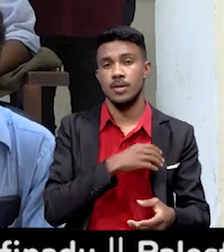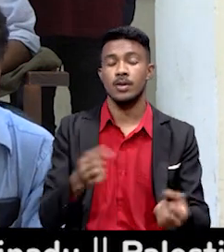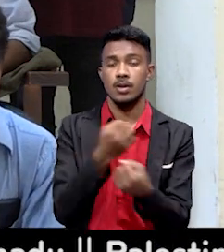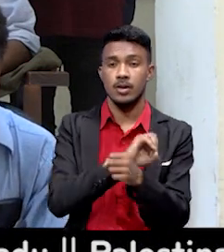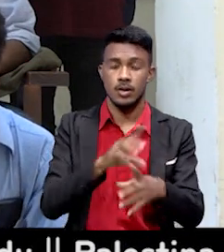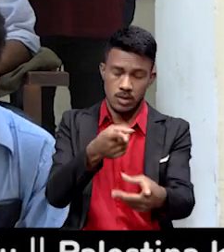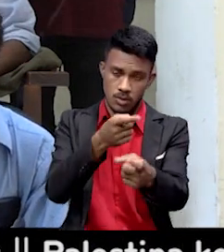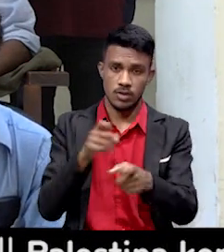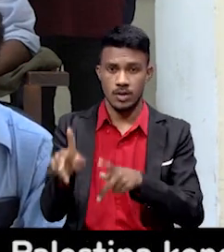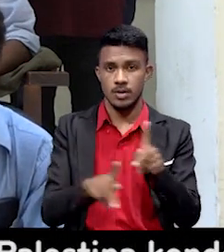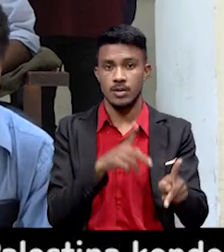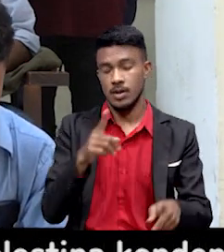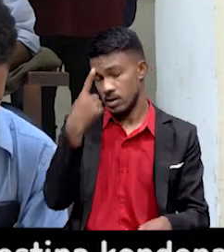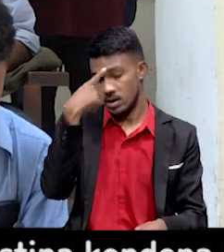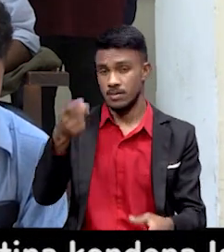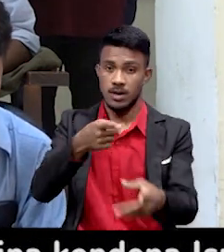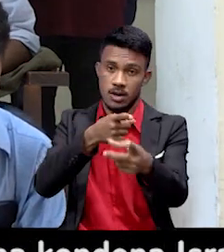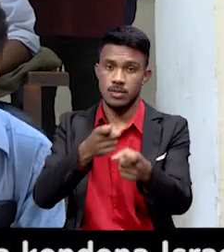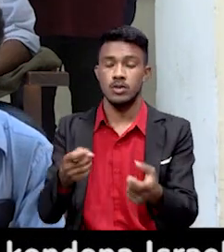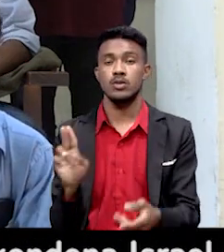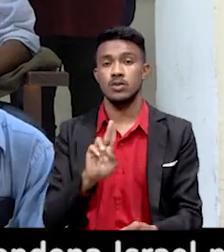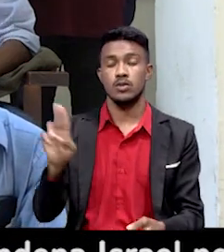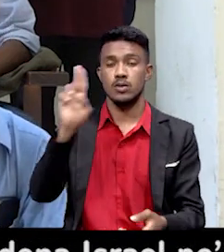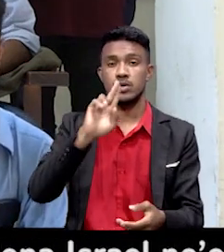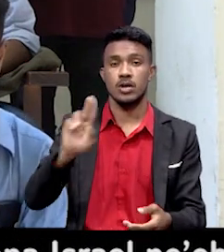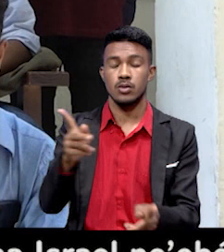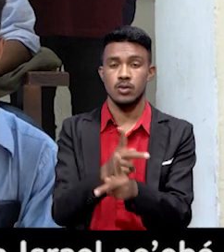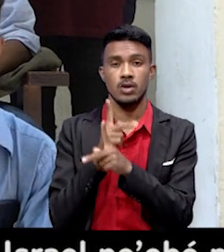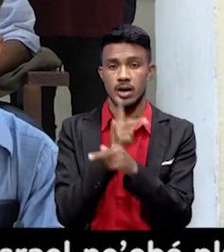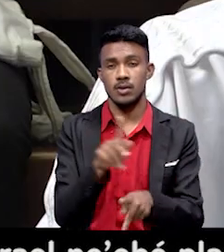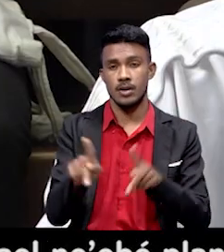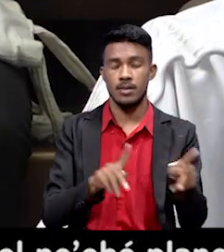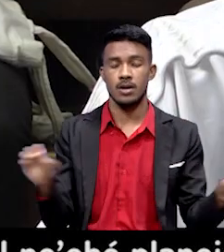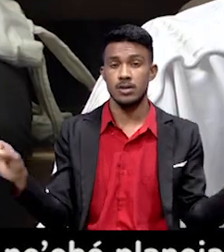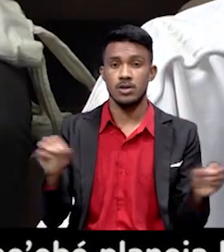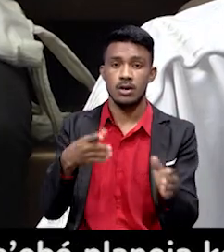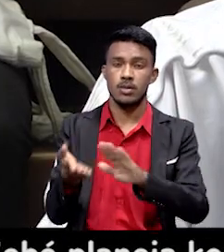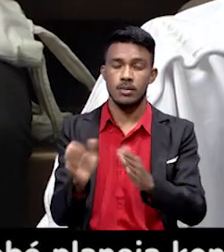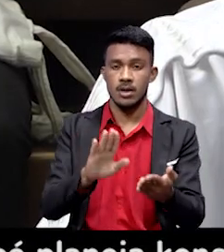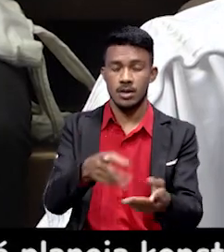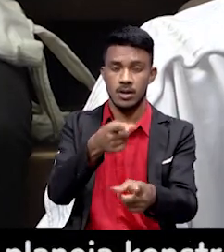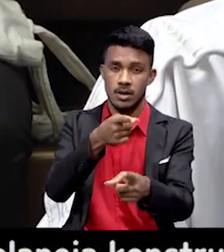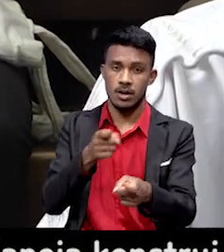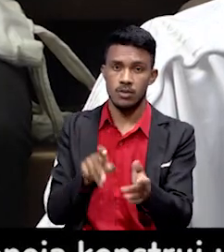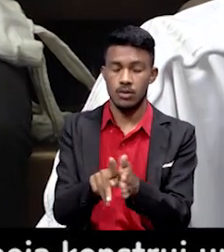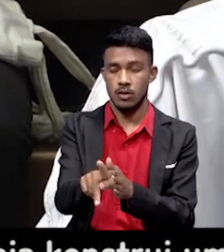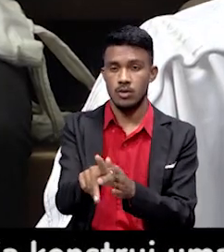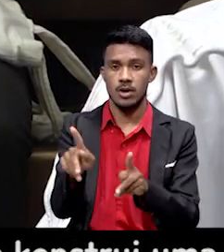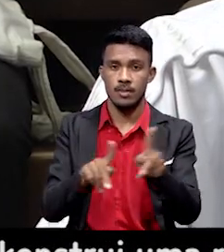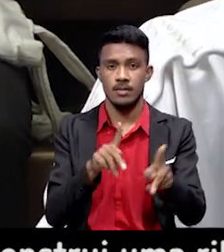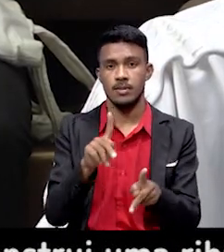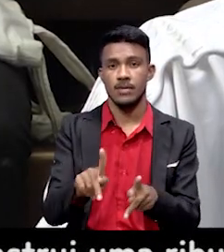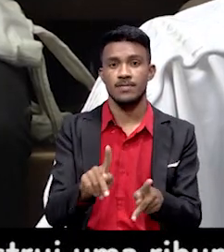vida tamba armas nebe utiliza ori asegura povo laosa tu amate povo. Ia Fatinganesan representante família